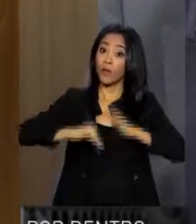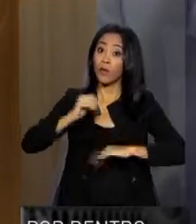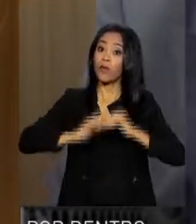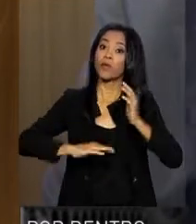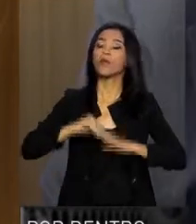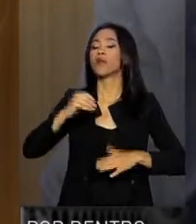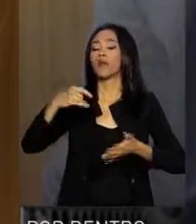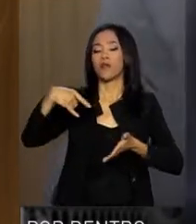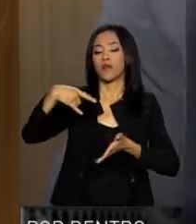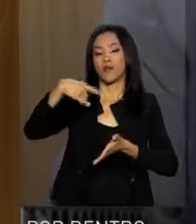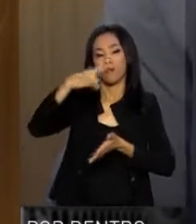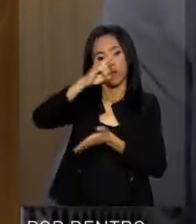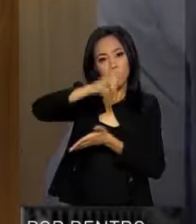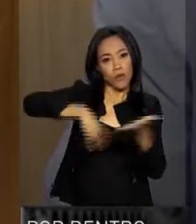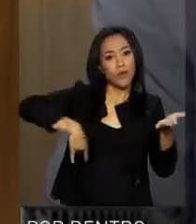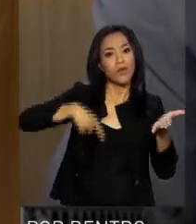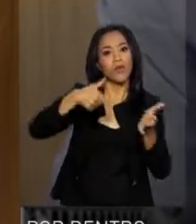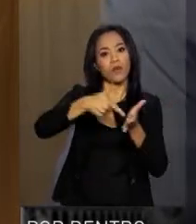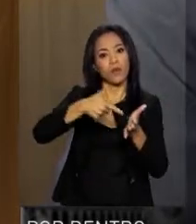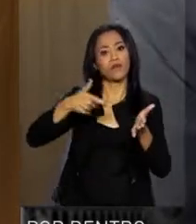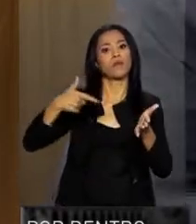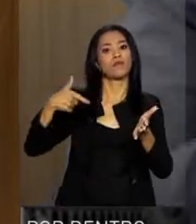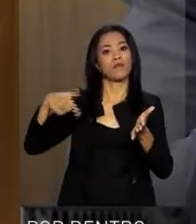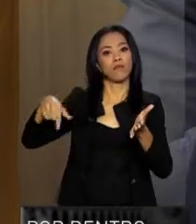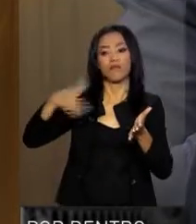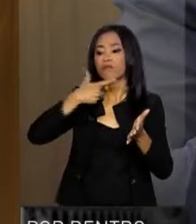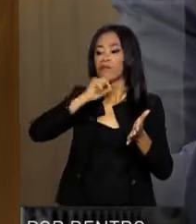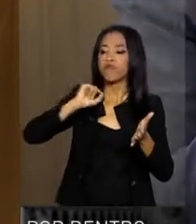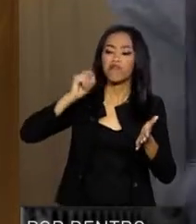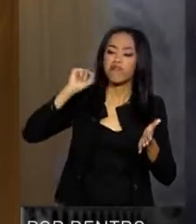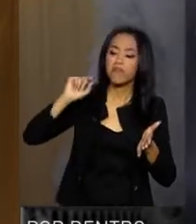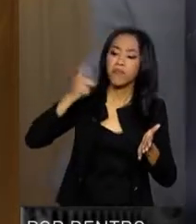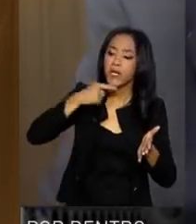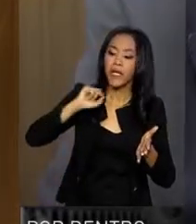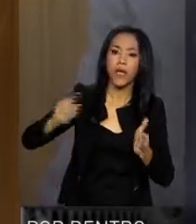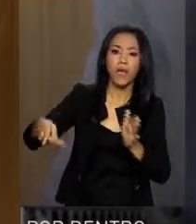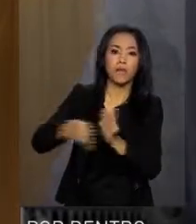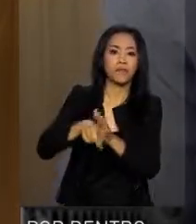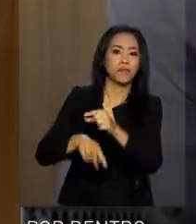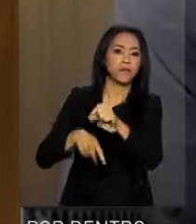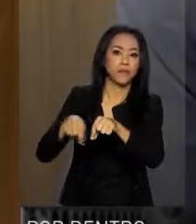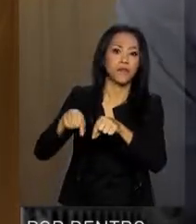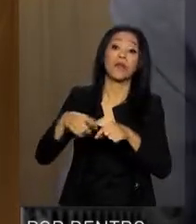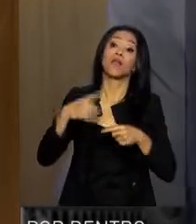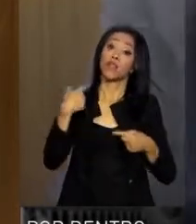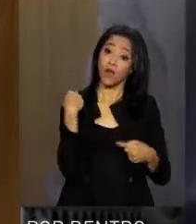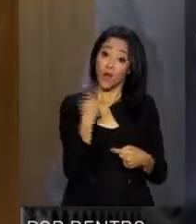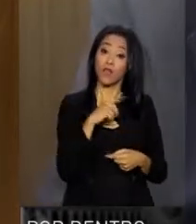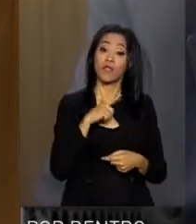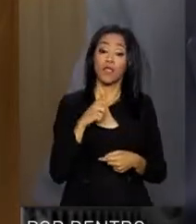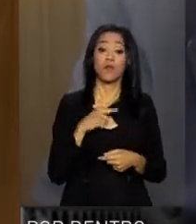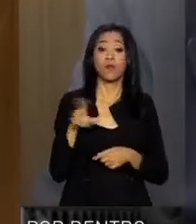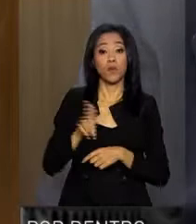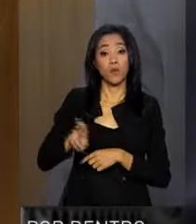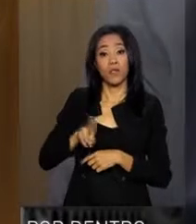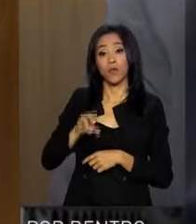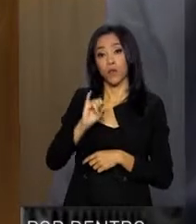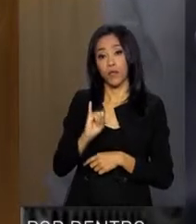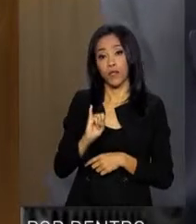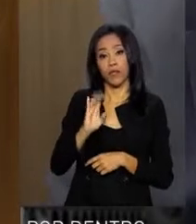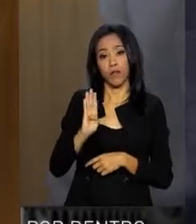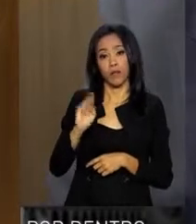vem sendo é tratado esses canais nós temos condições de através do ibama fazer fiscalizações